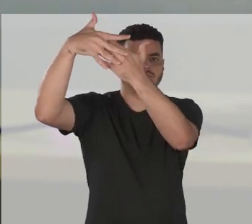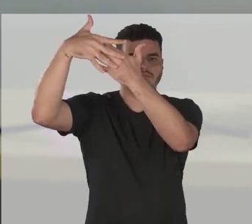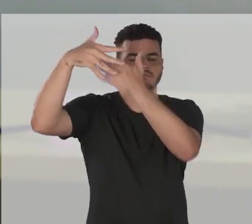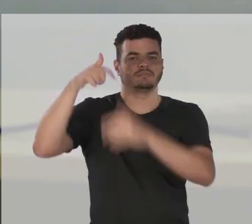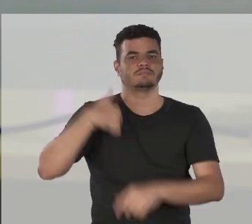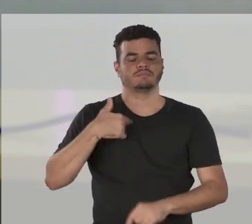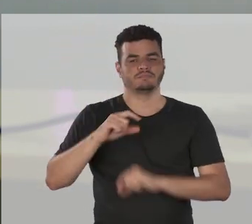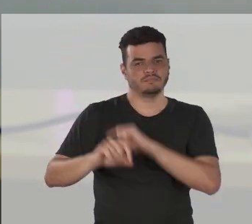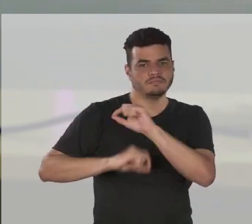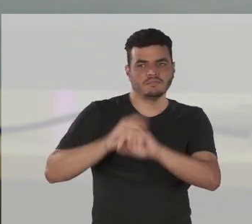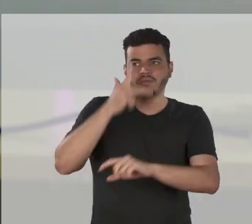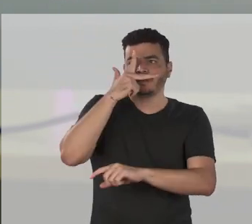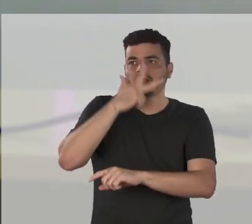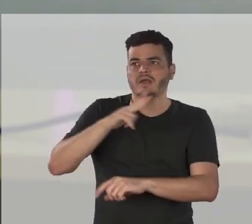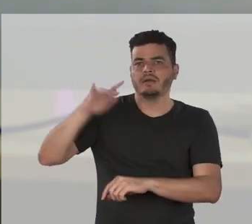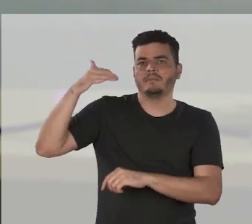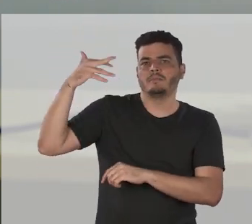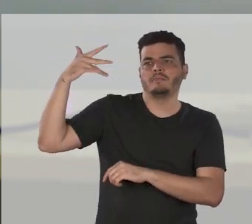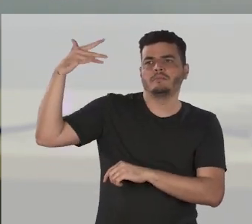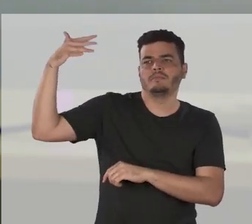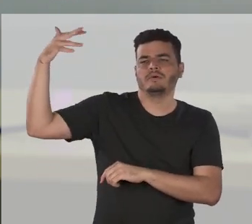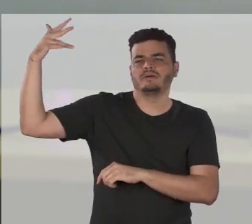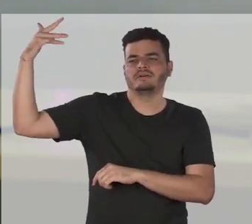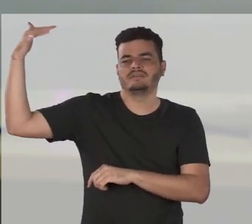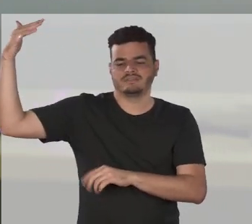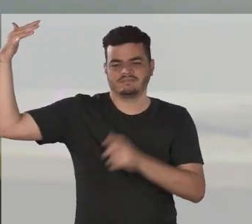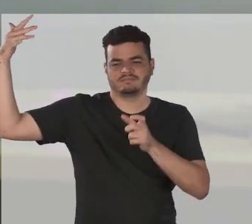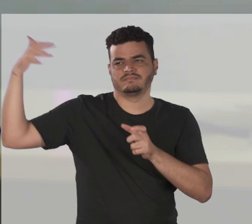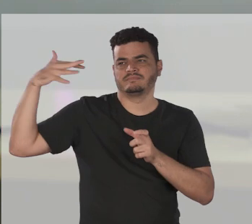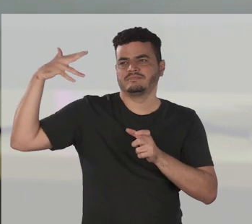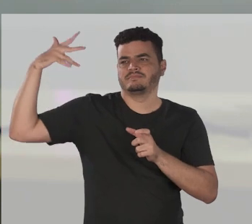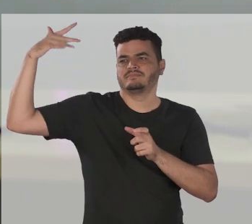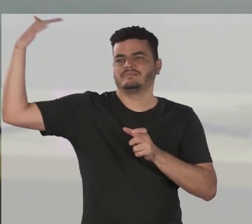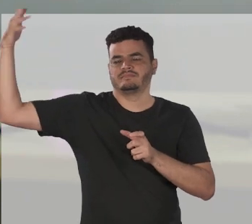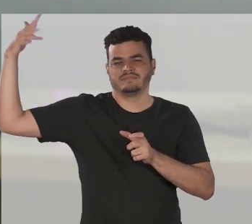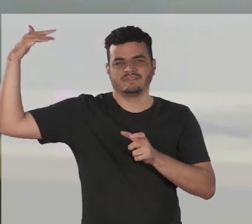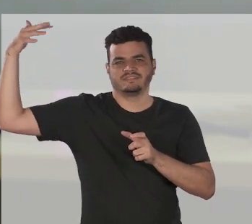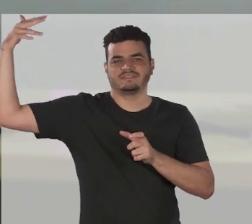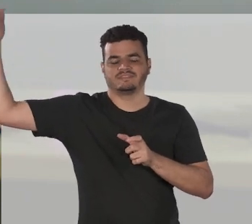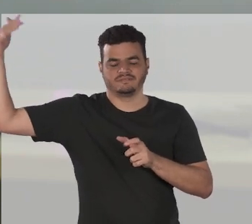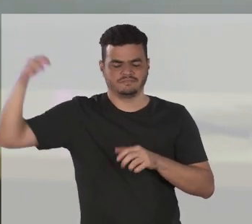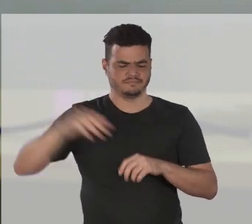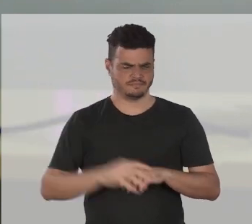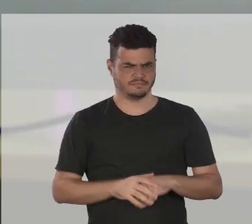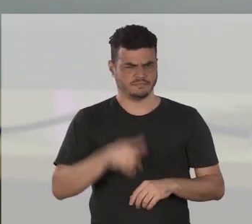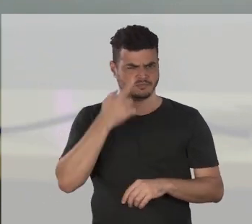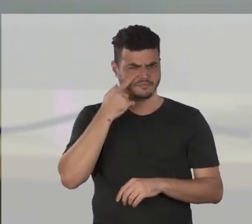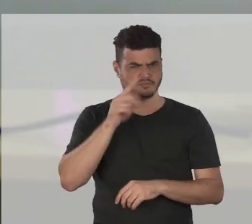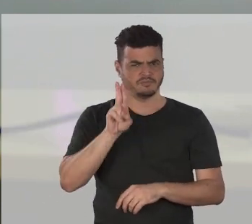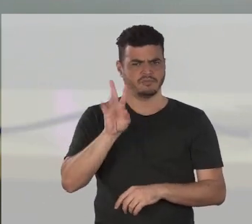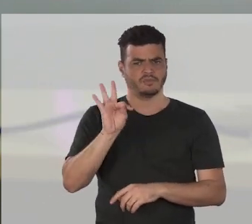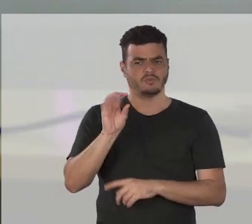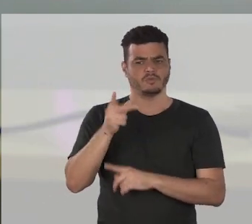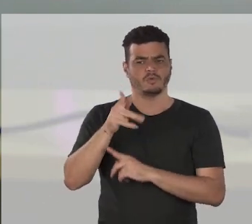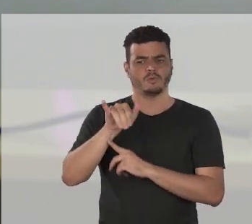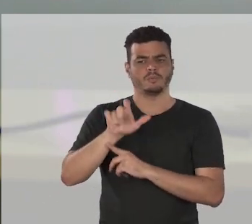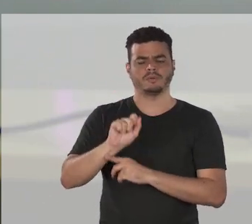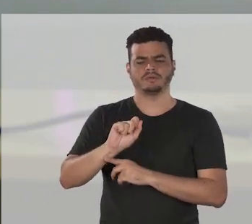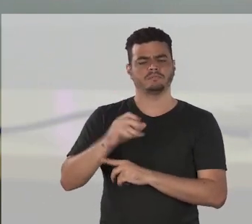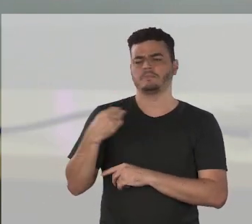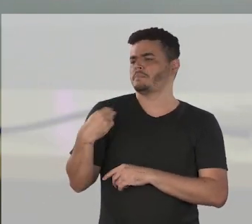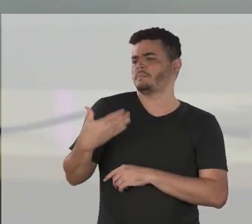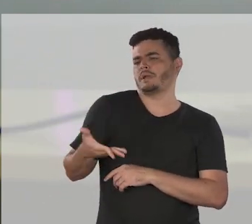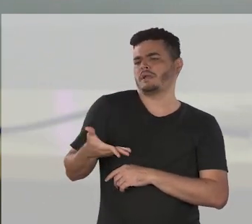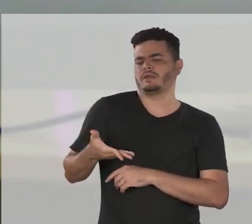passos. E o horizonte se distancia 10 passos mais além. Para que serve a utopia?